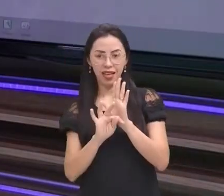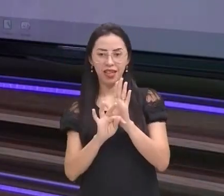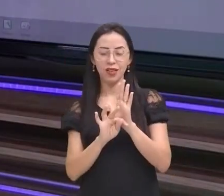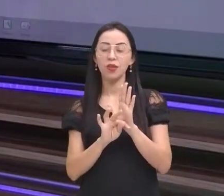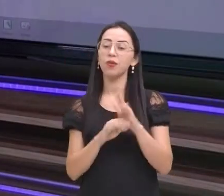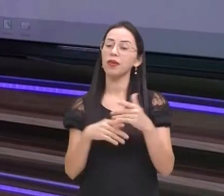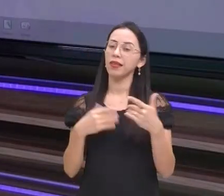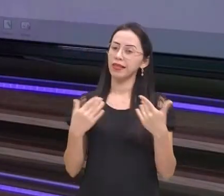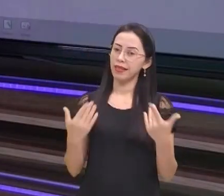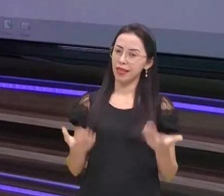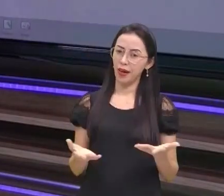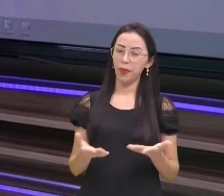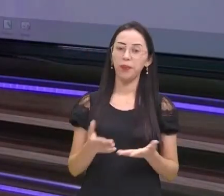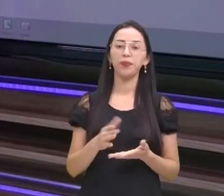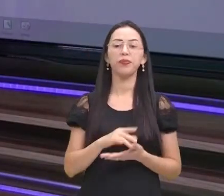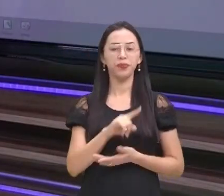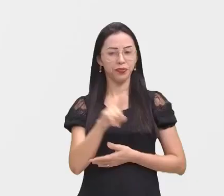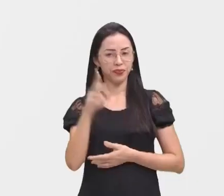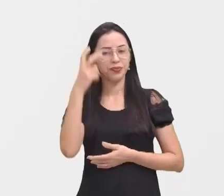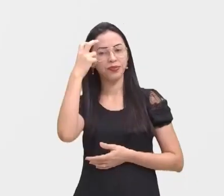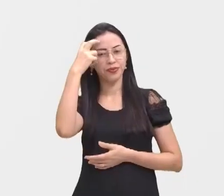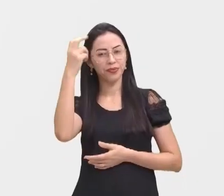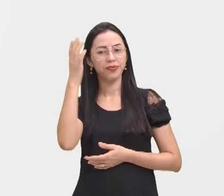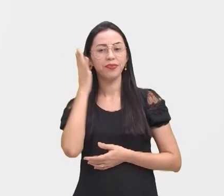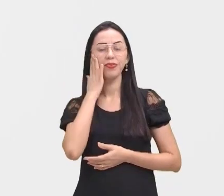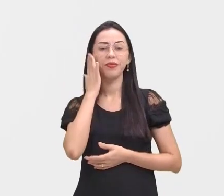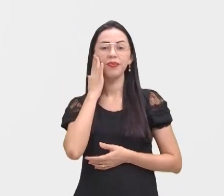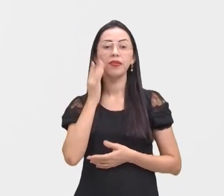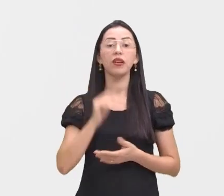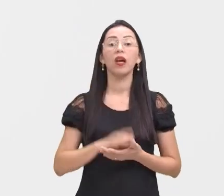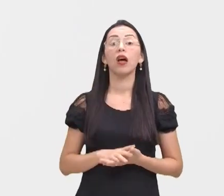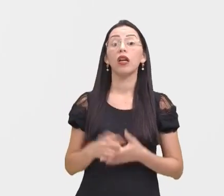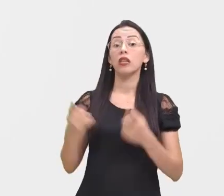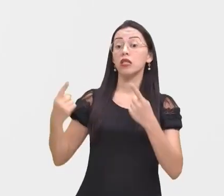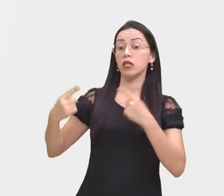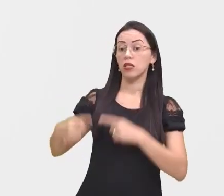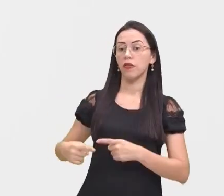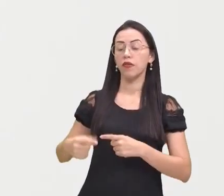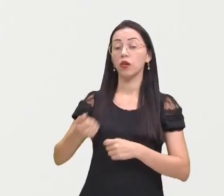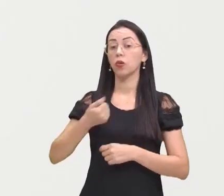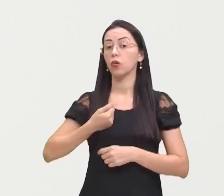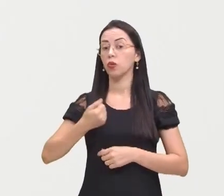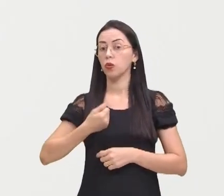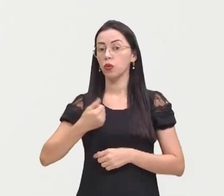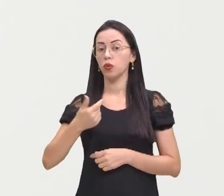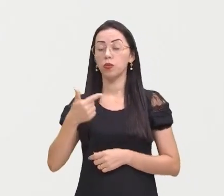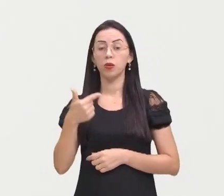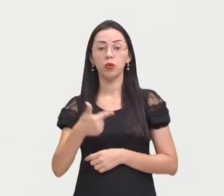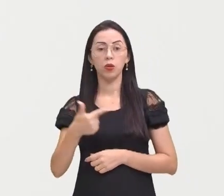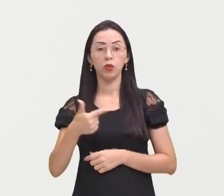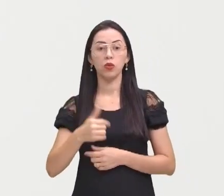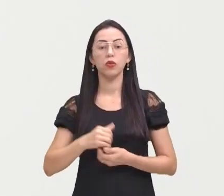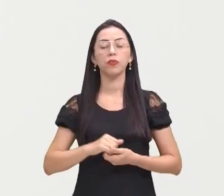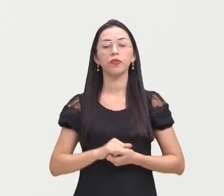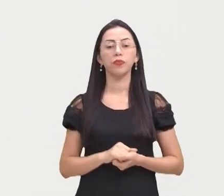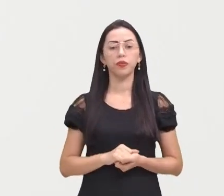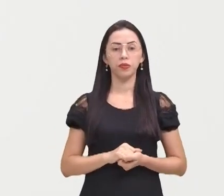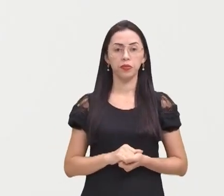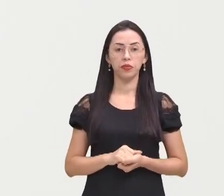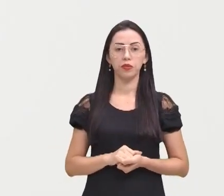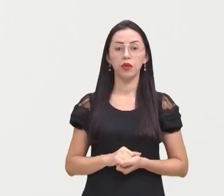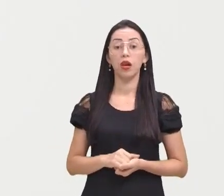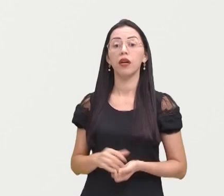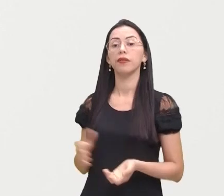Então agora vamos para o nosso próximo desafio. Vamos lá? Desafio número 2.